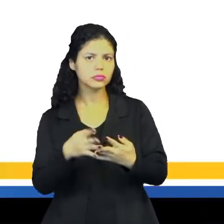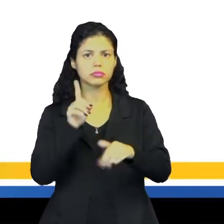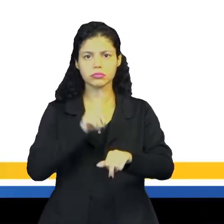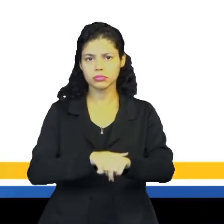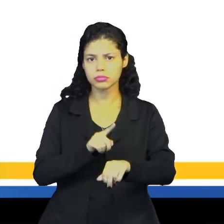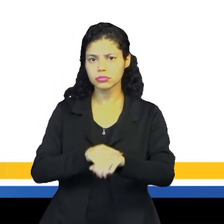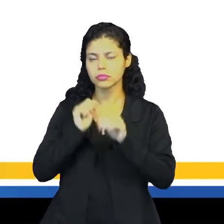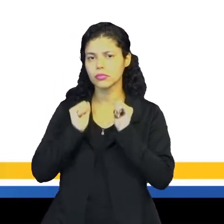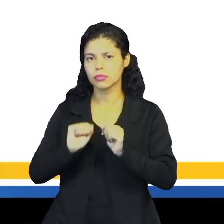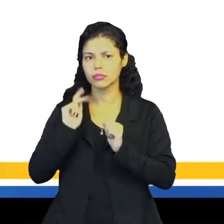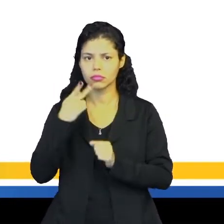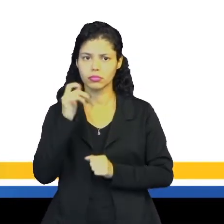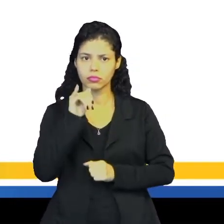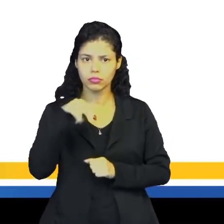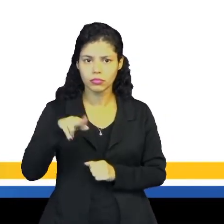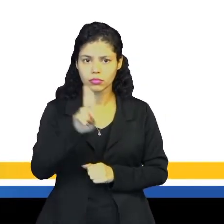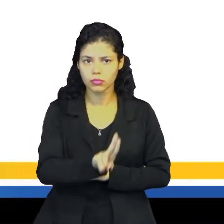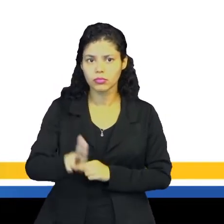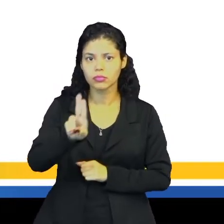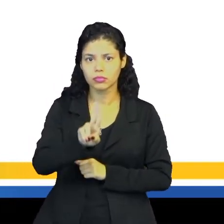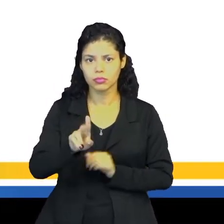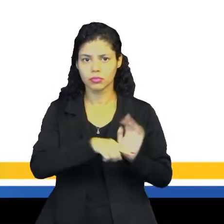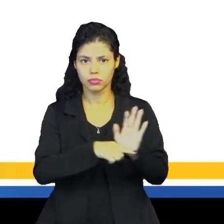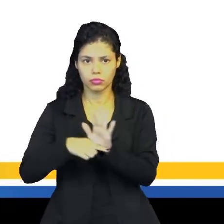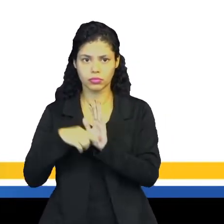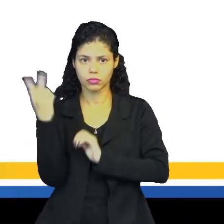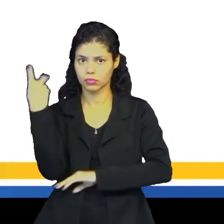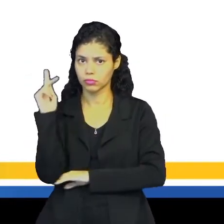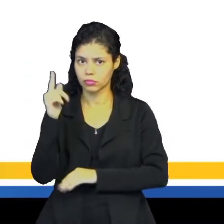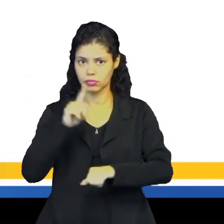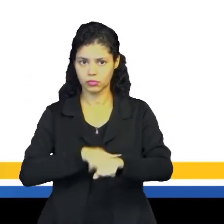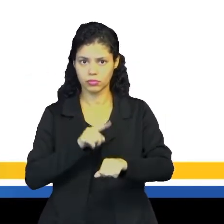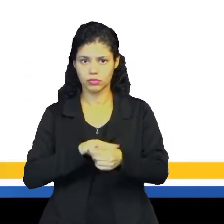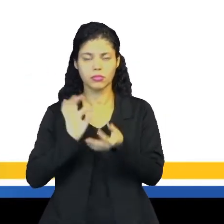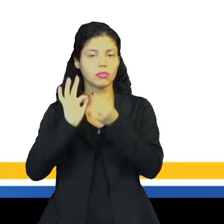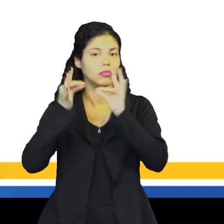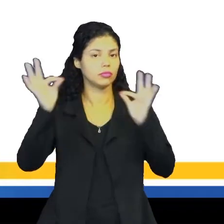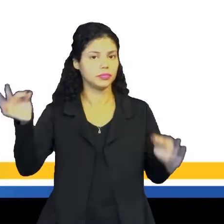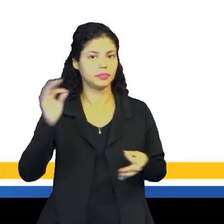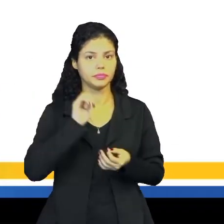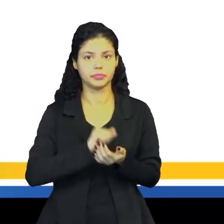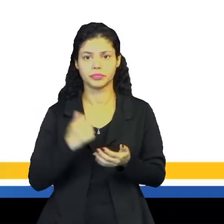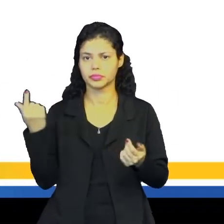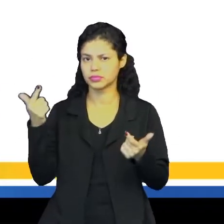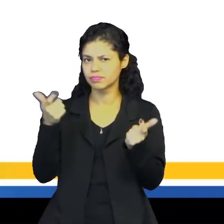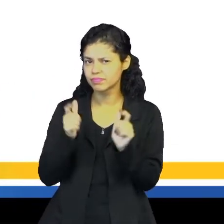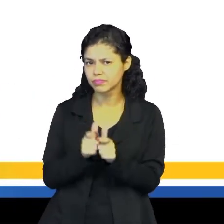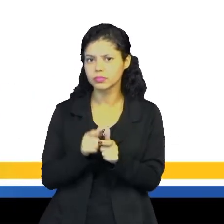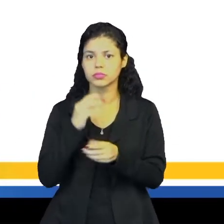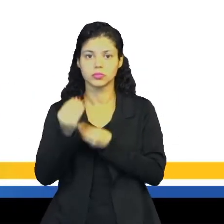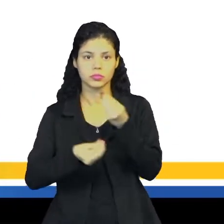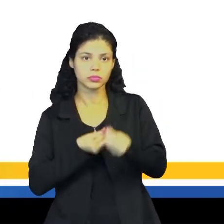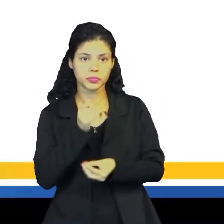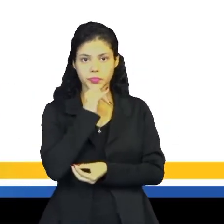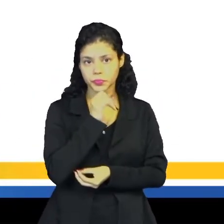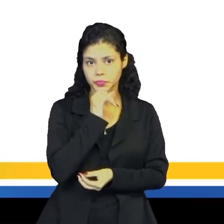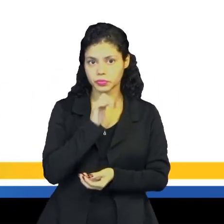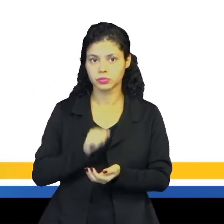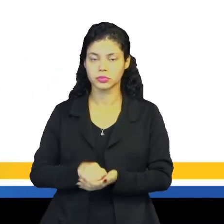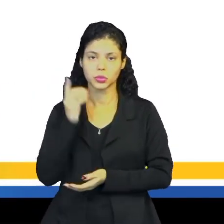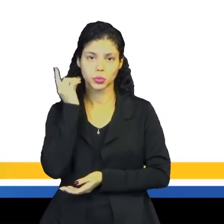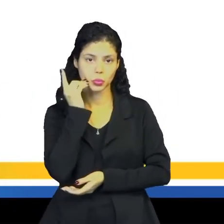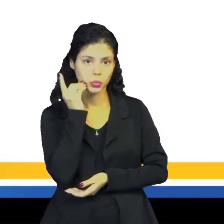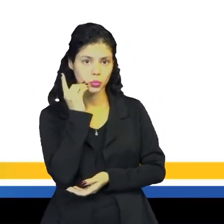nós podemos dizer que in é utilizado para indicar períodos de tempos mais longos e menos definidos, como, por exemplo, uma parte